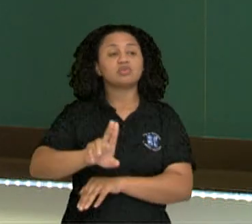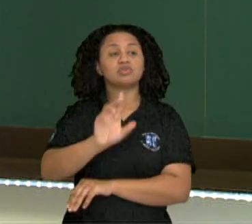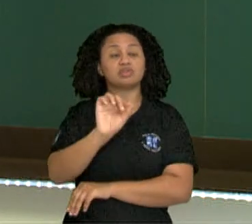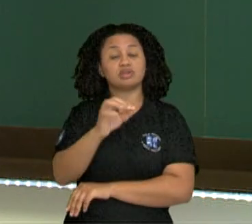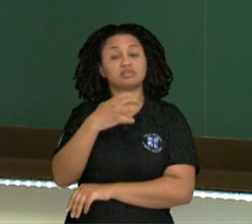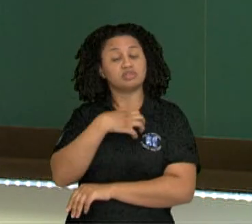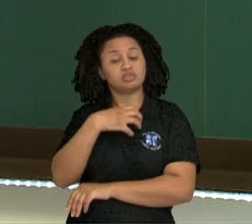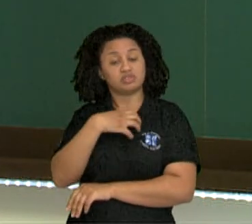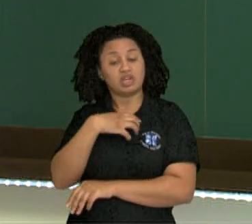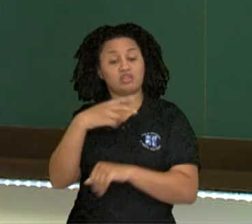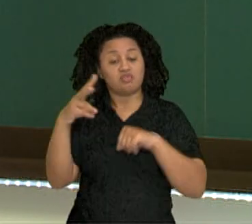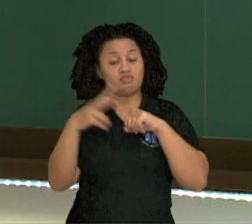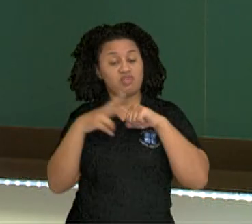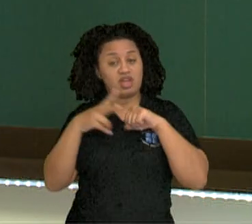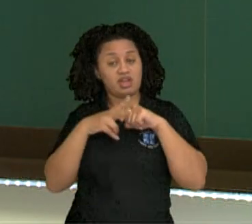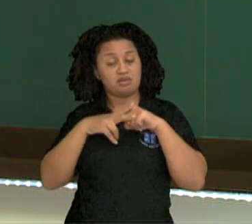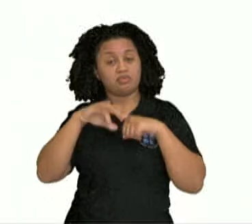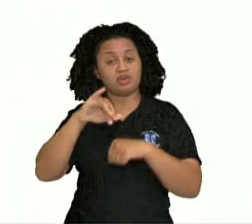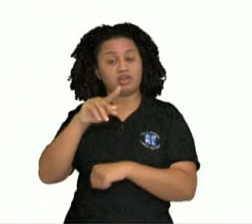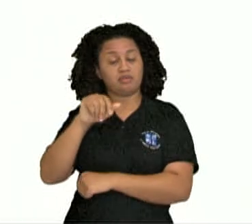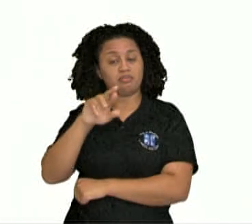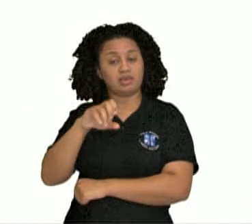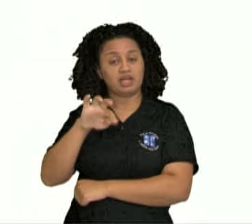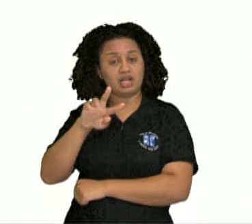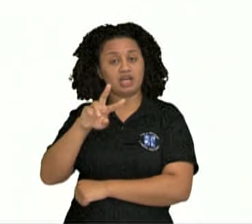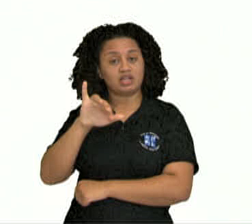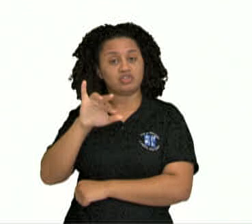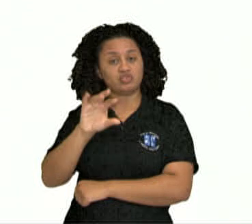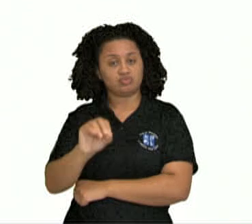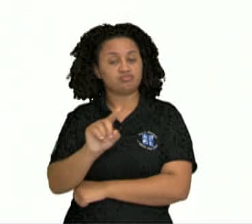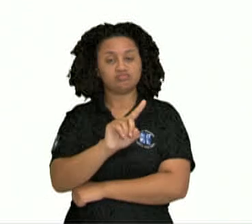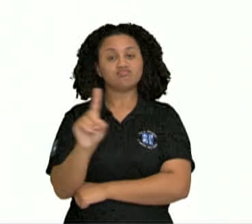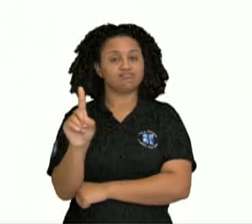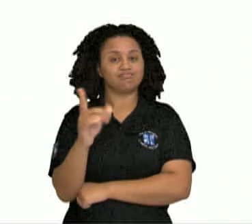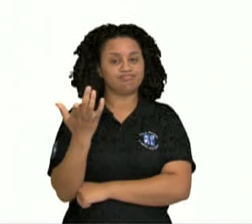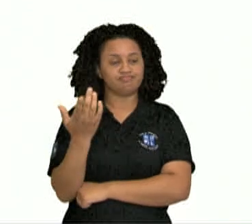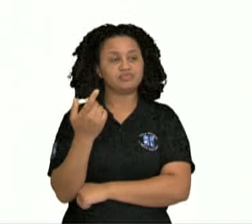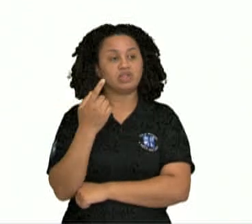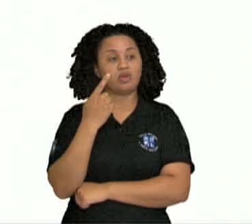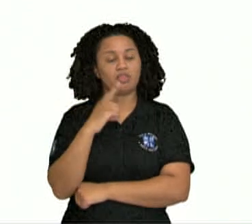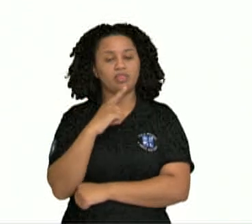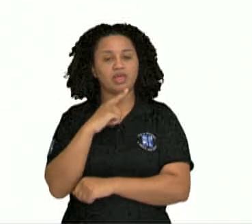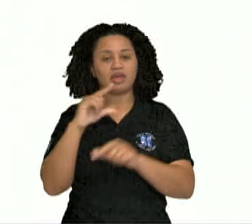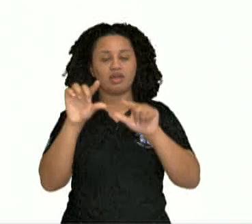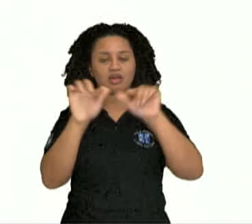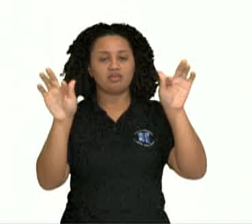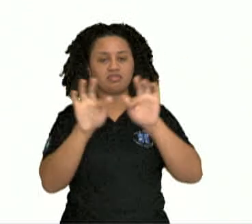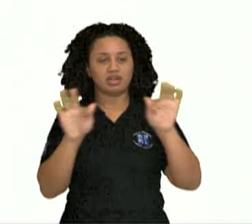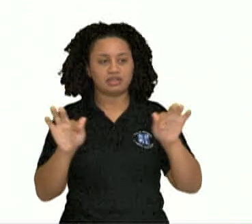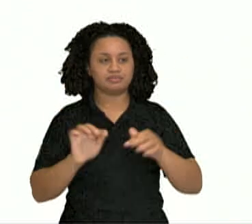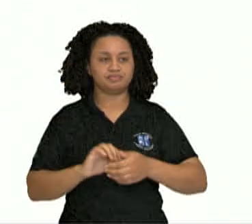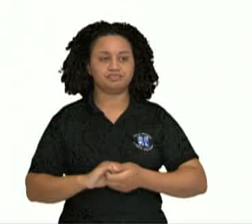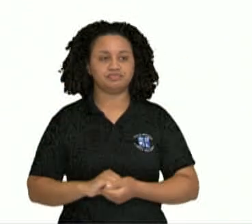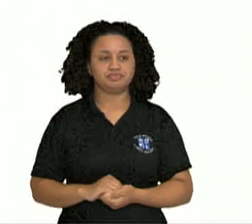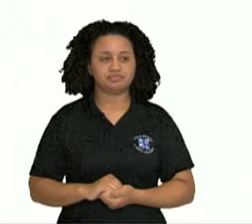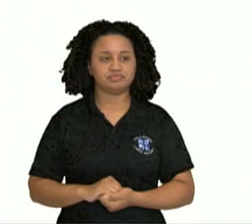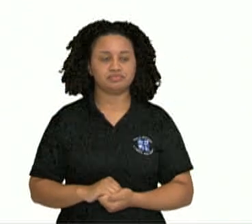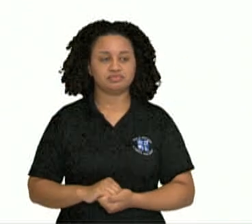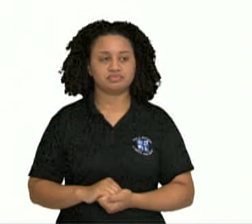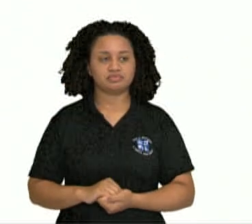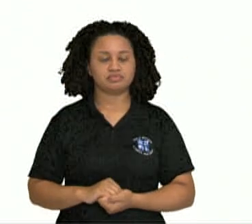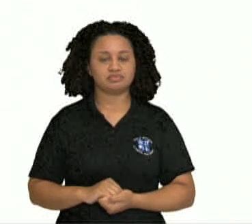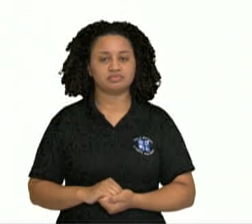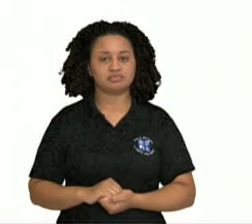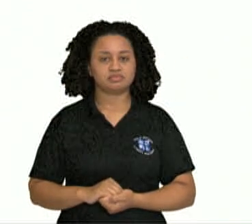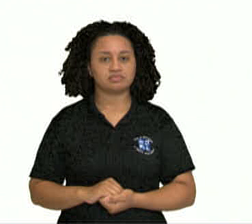do modo verbal no imperativo negativo, bien? Então, temos aqui a primeira frase. Padres, no dejen de tener um tempo livre